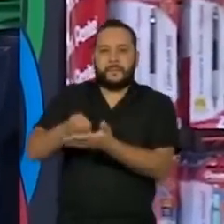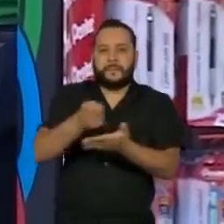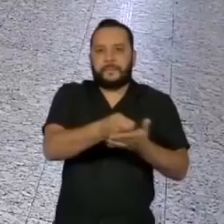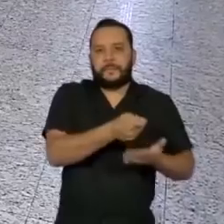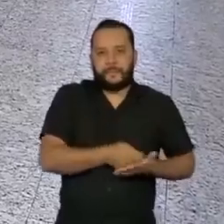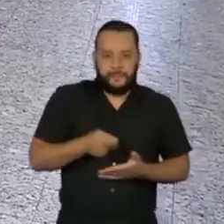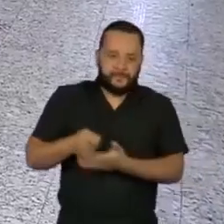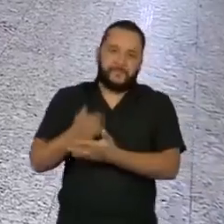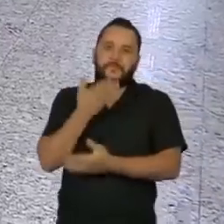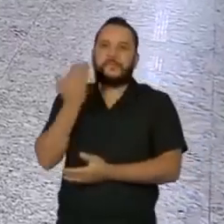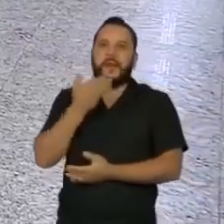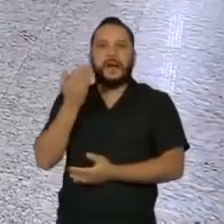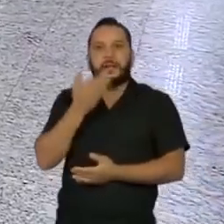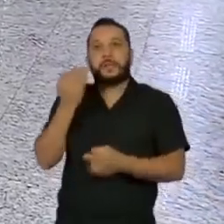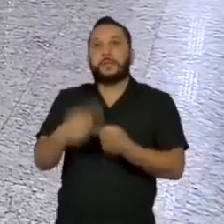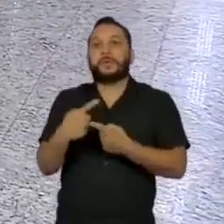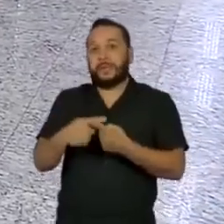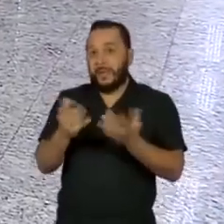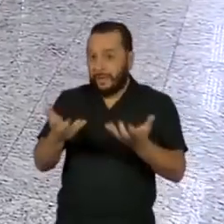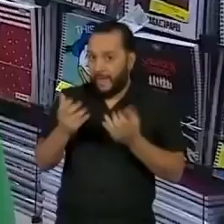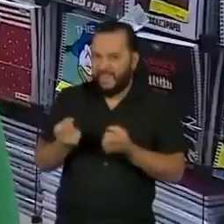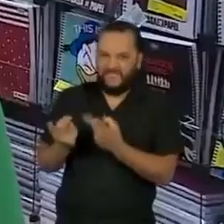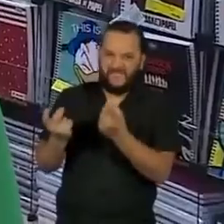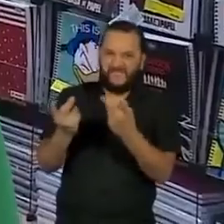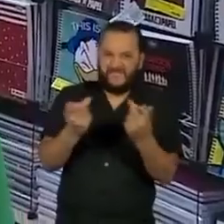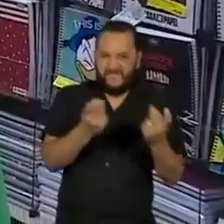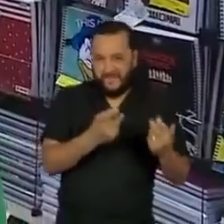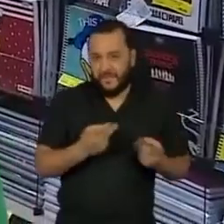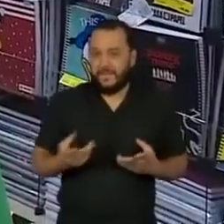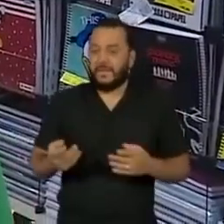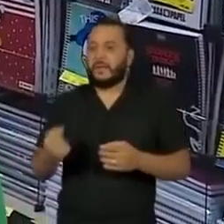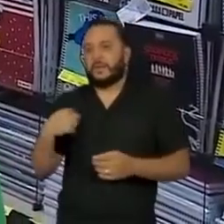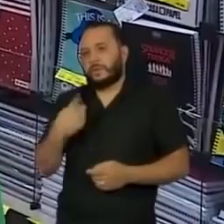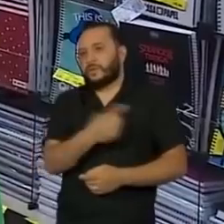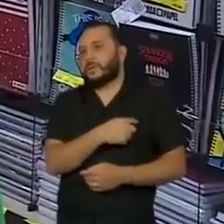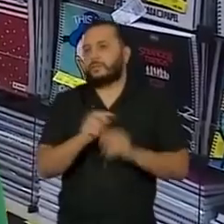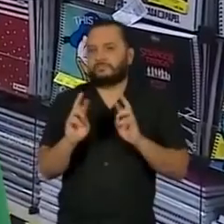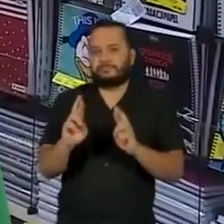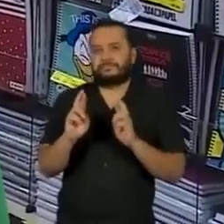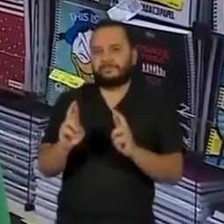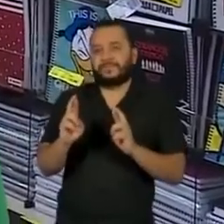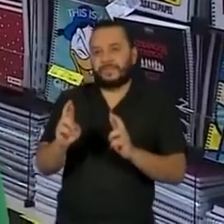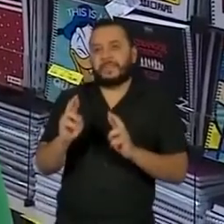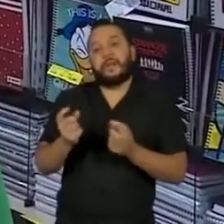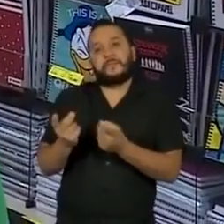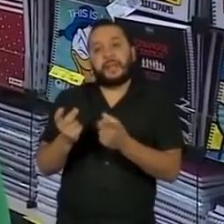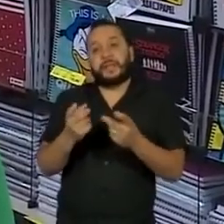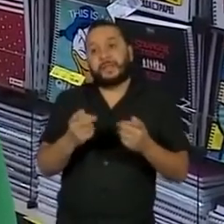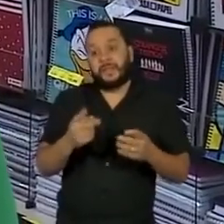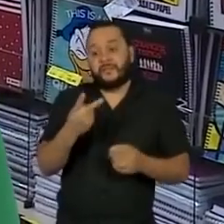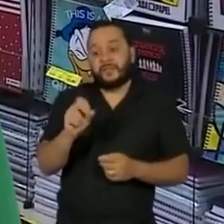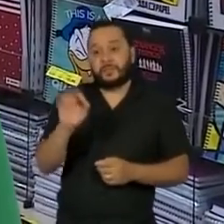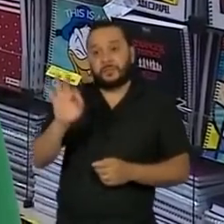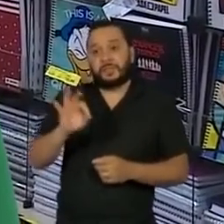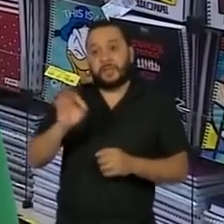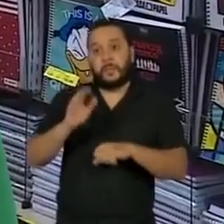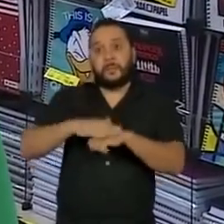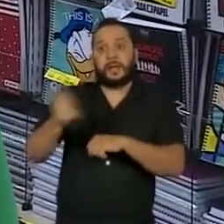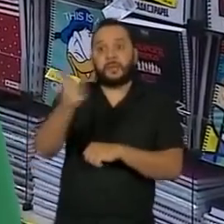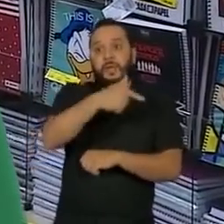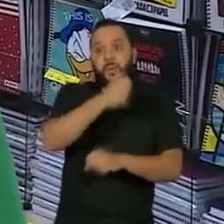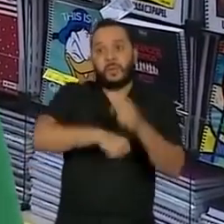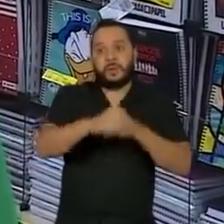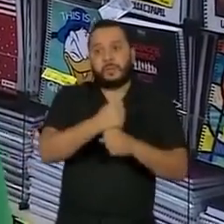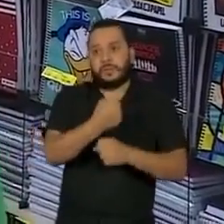porque a expectativa de vendas é das melhores. A gente está esperando um crescimento de 20% a mais do que o ano passado. E vocês